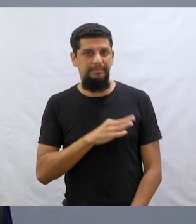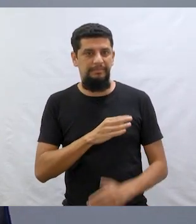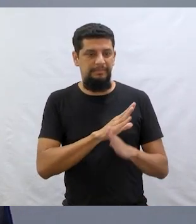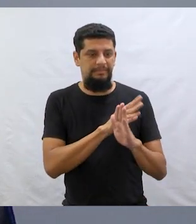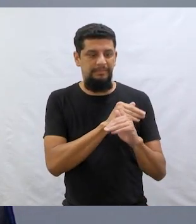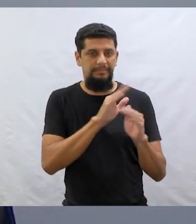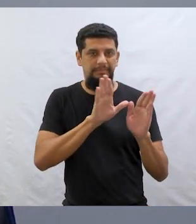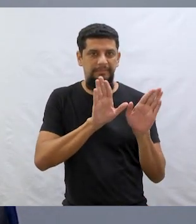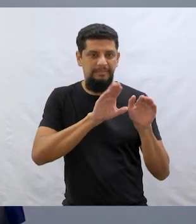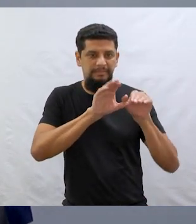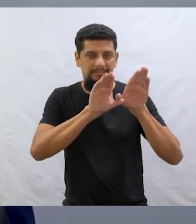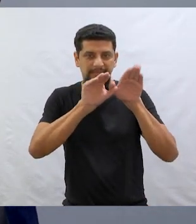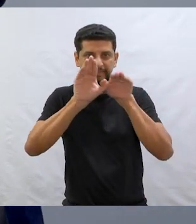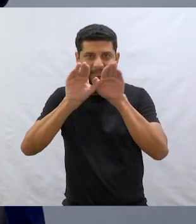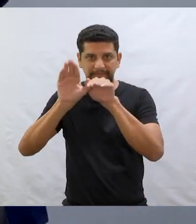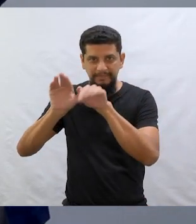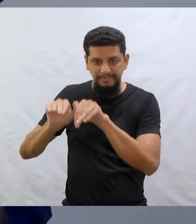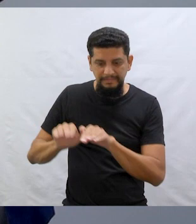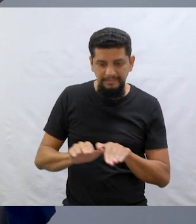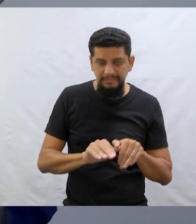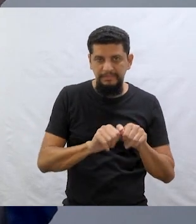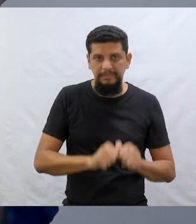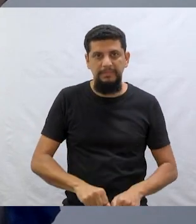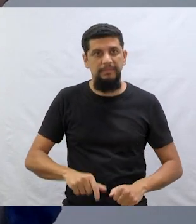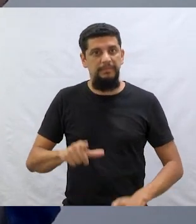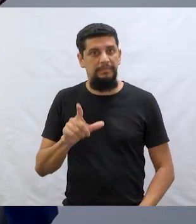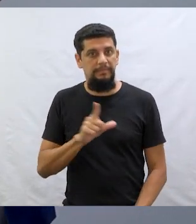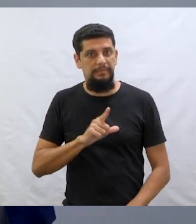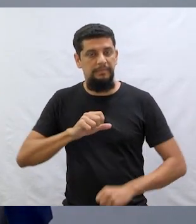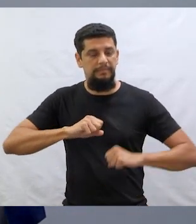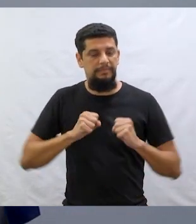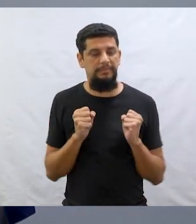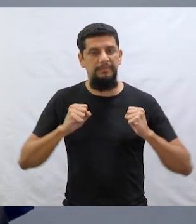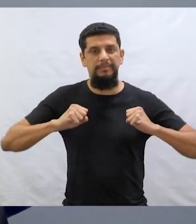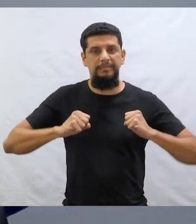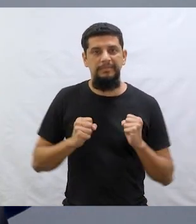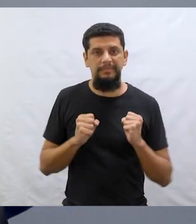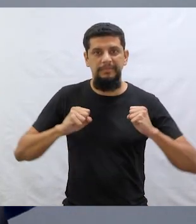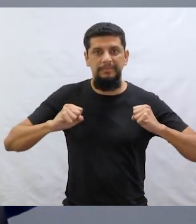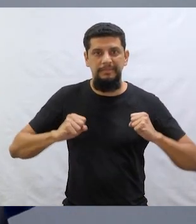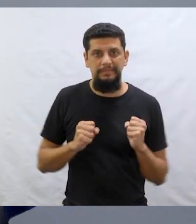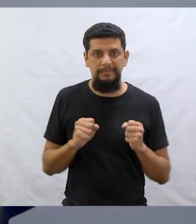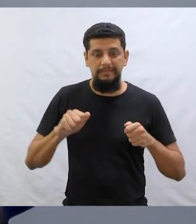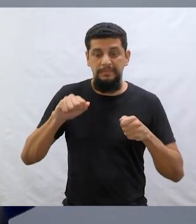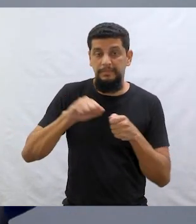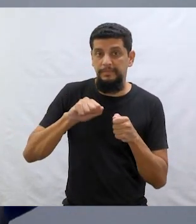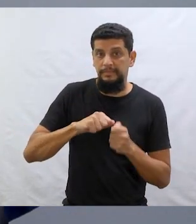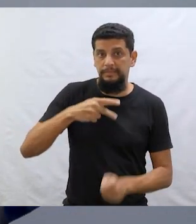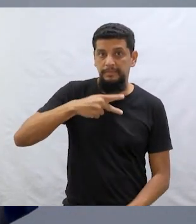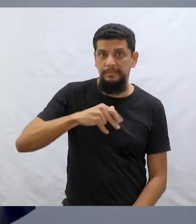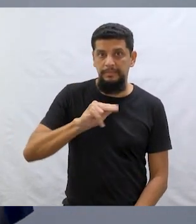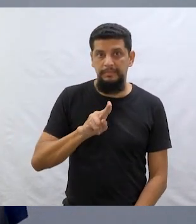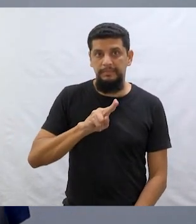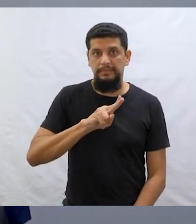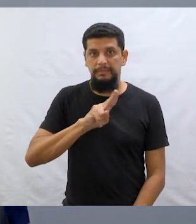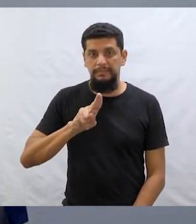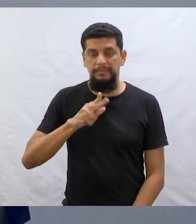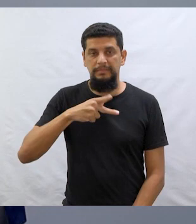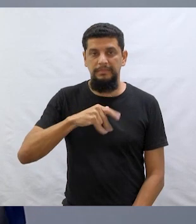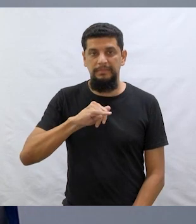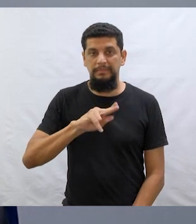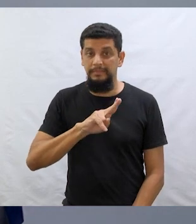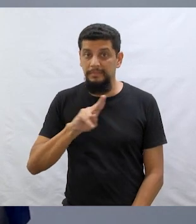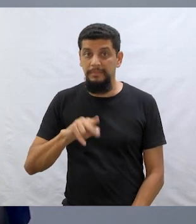muito medo, é do gavião. Ele bate as asas, ele